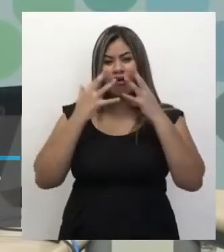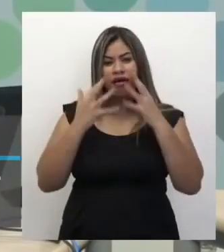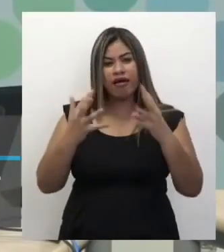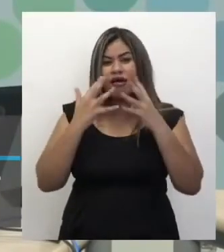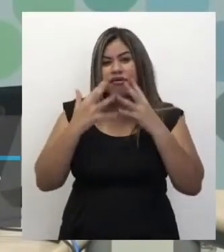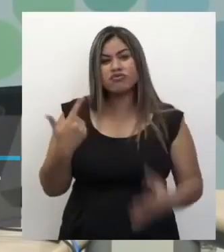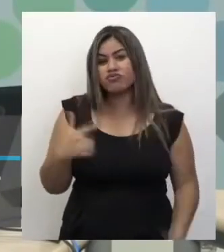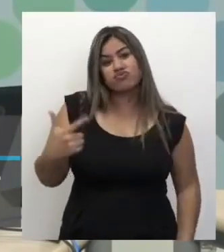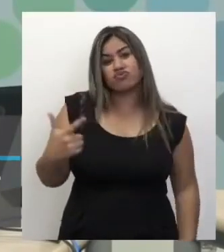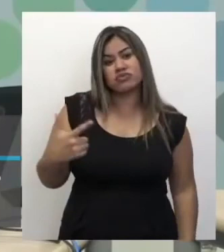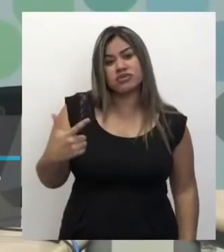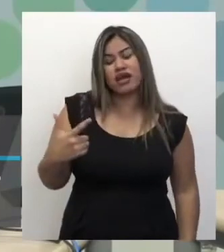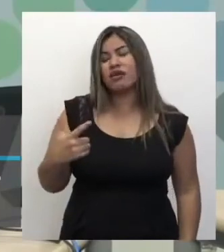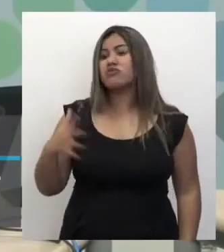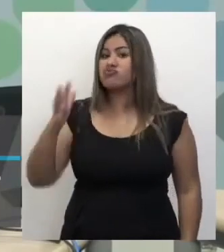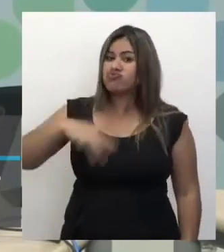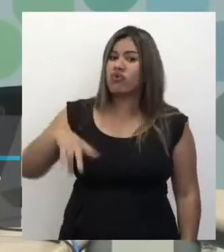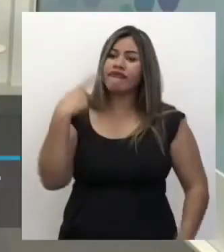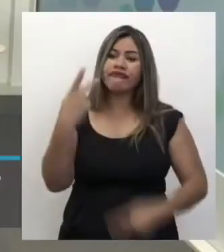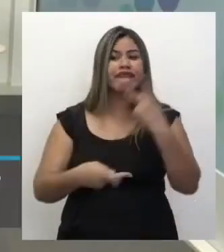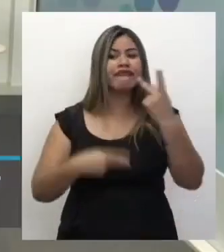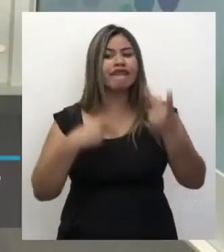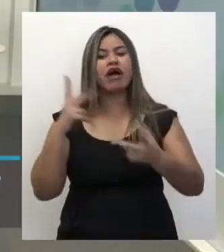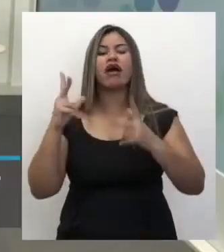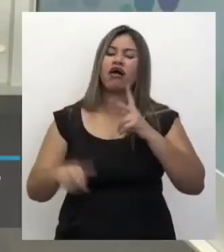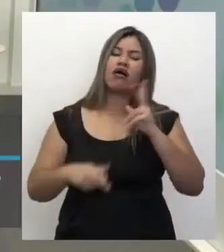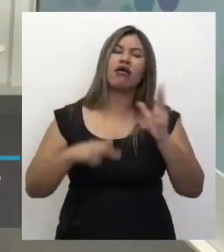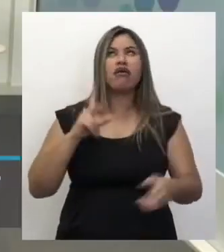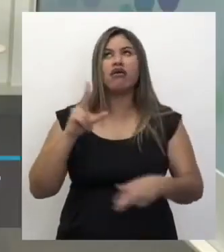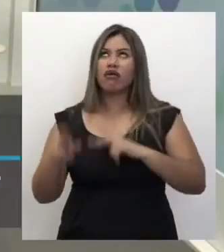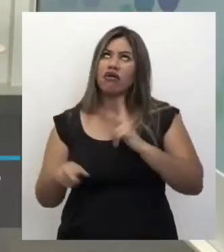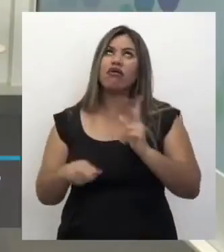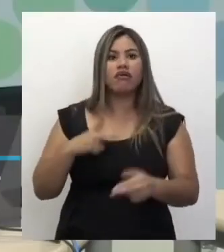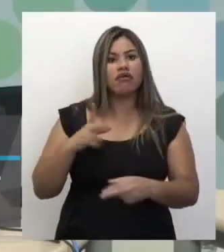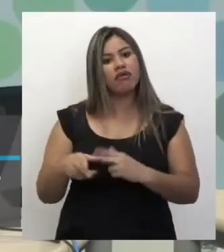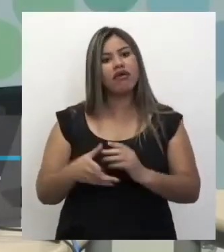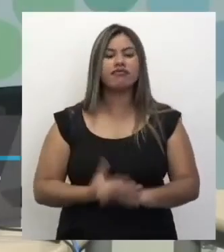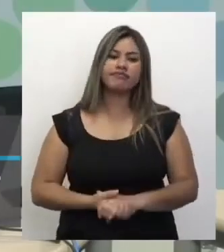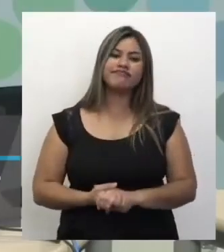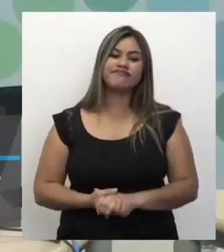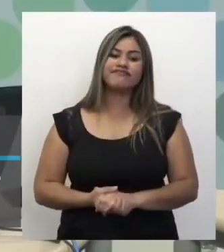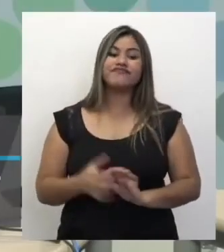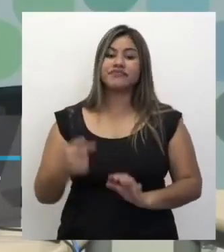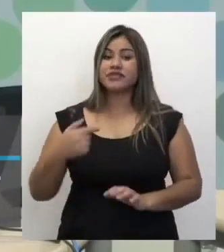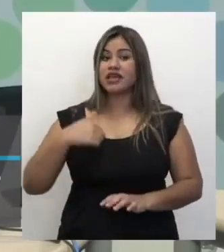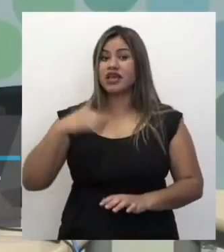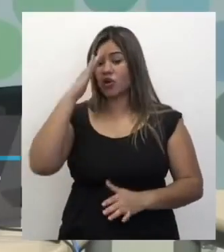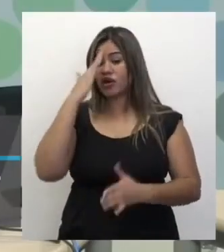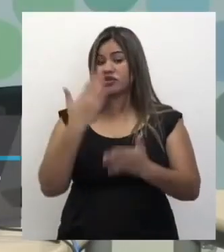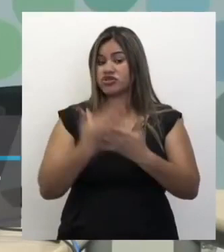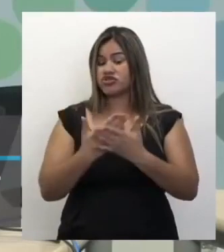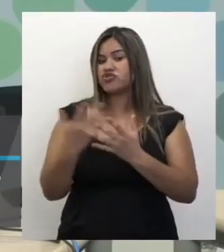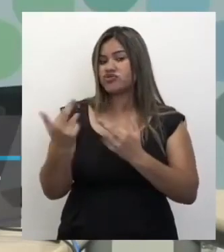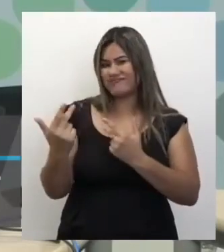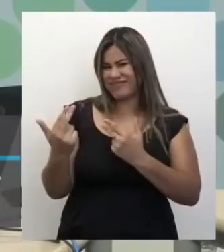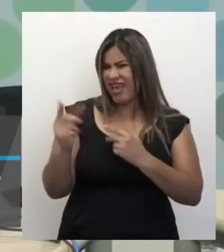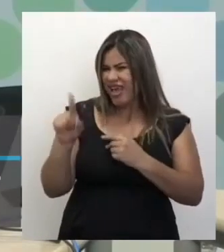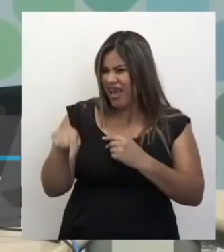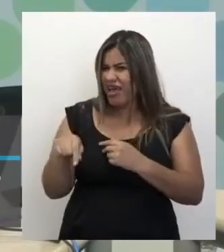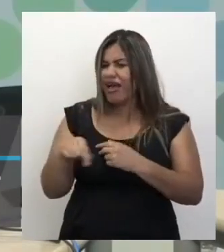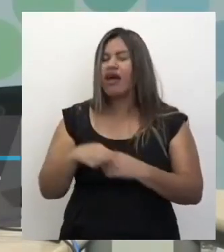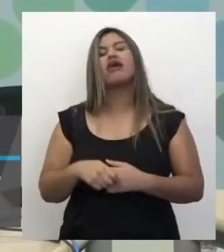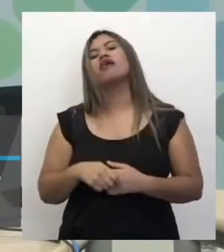Todo mundo diz a mesma coisa. Imagina só. E aí eu acredito que você esteja querendo dizer mais ou menos isso, né? Esse